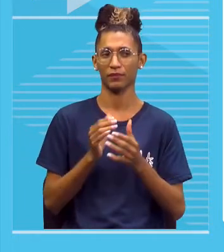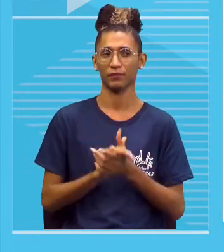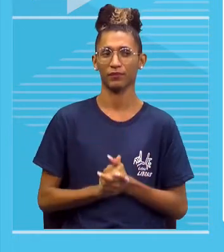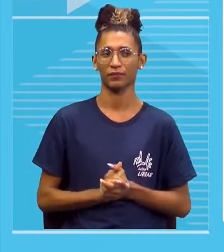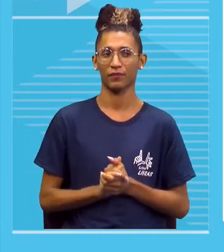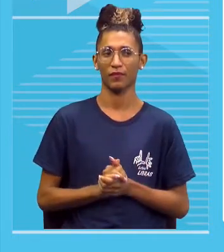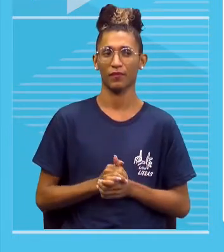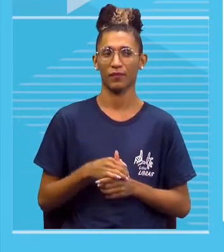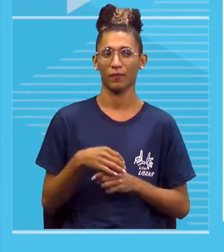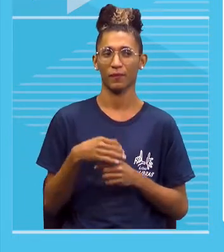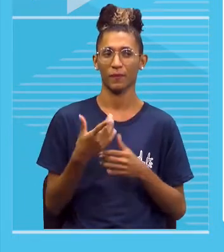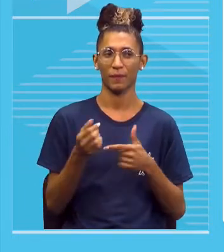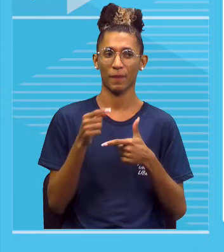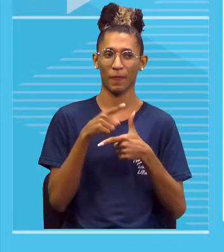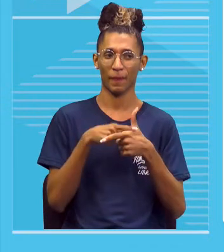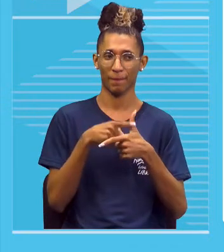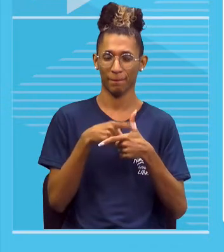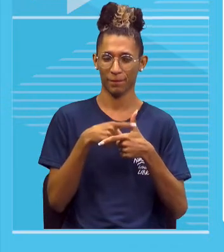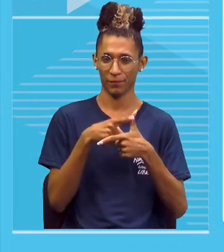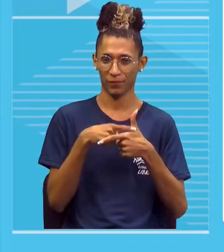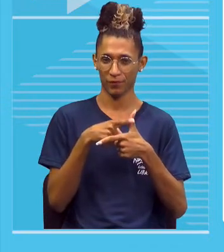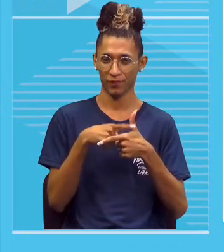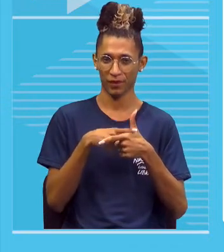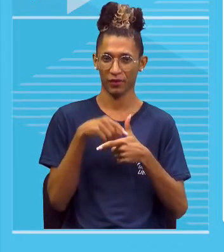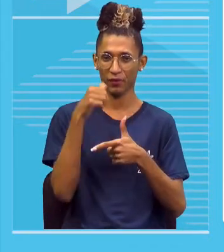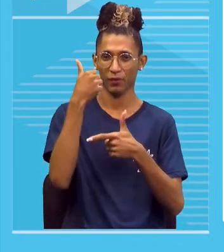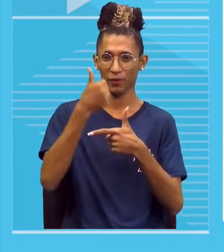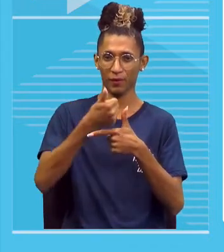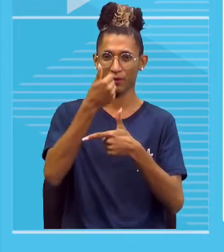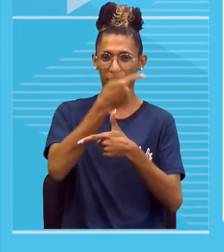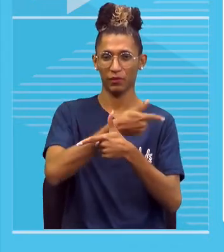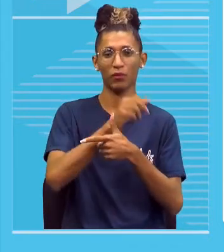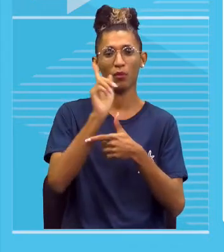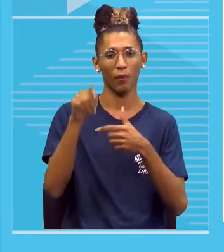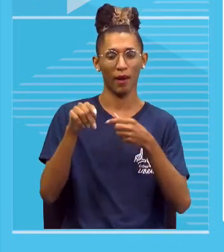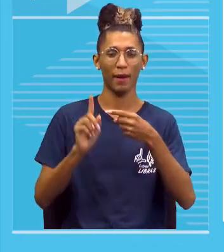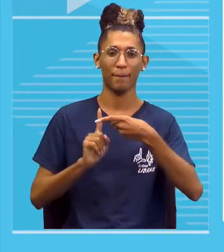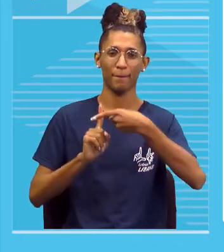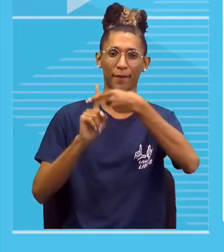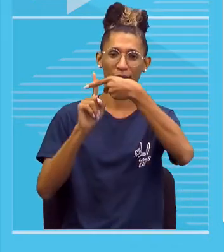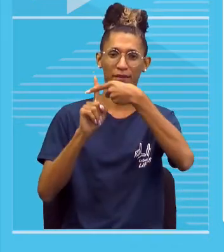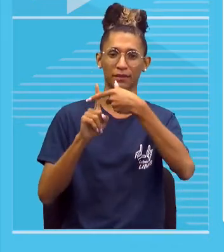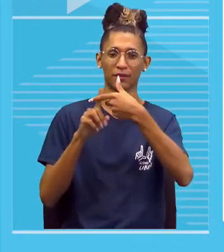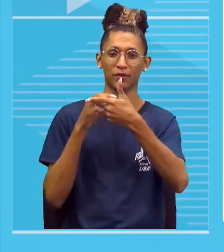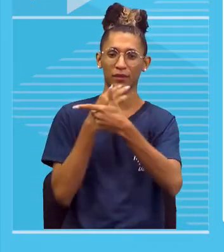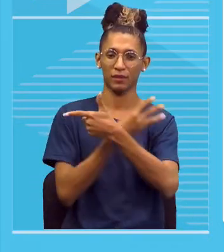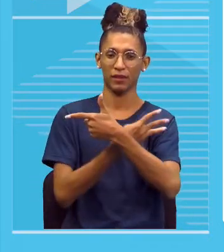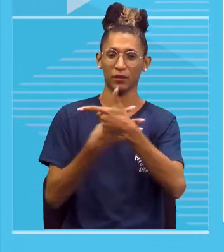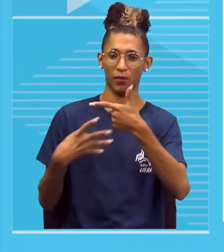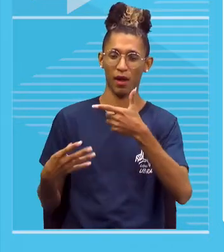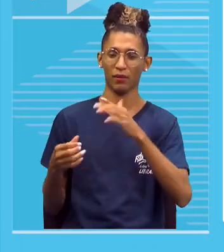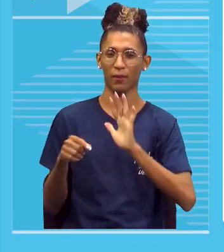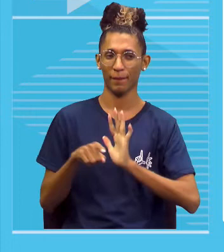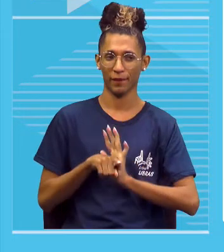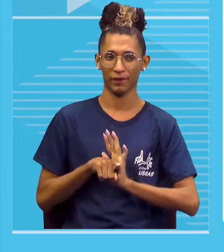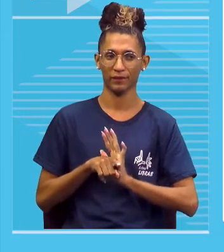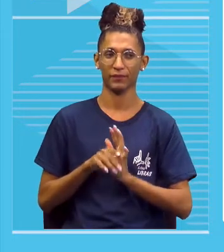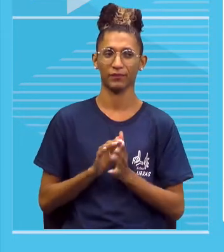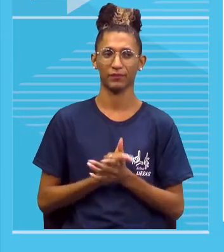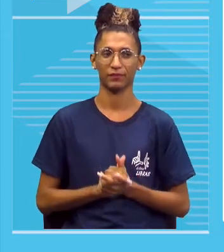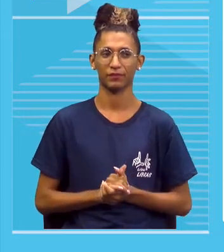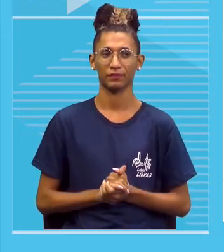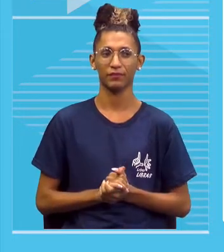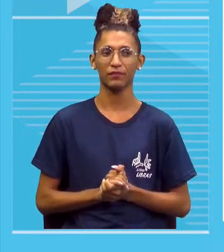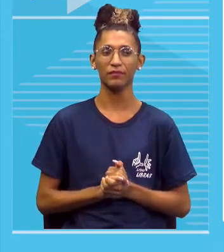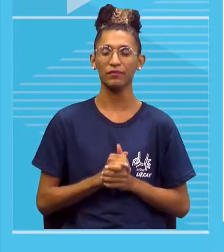primeiro e no segundo é olha aí ó a beleza o que que acontece jovem você puxa para cá